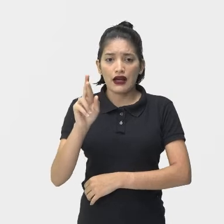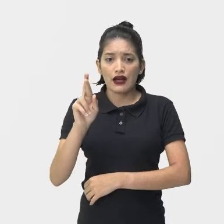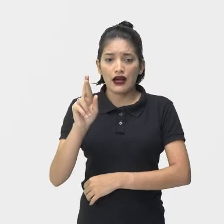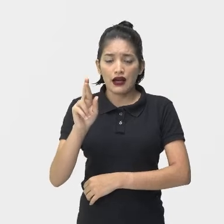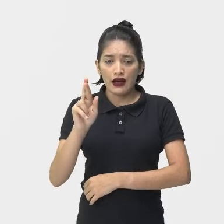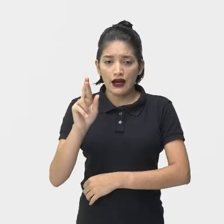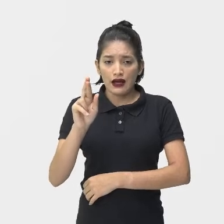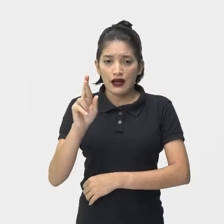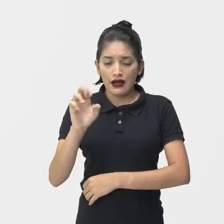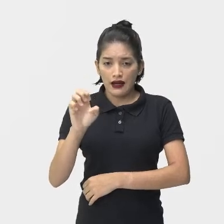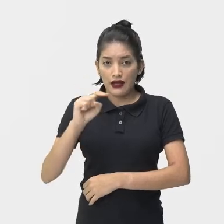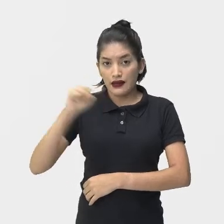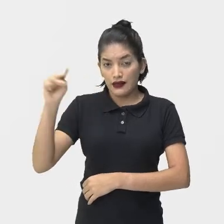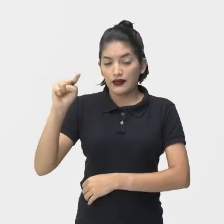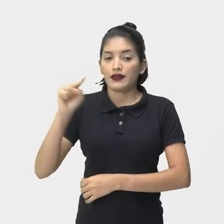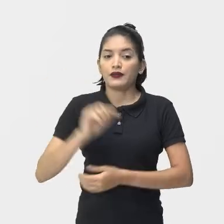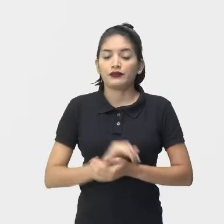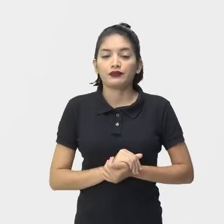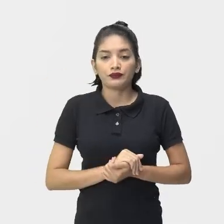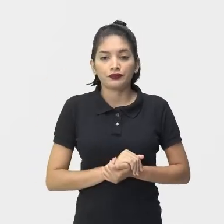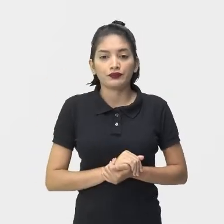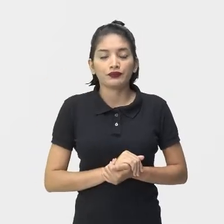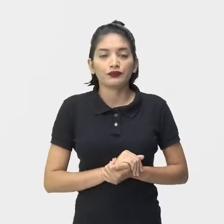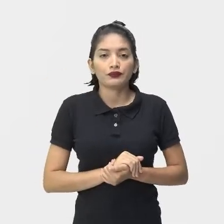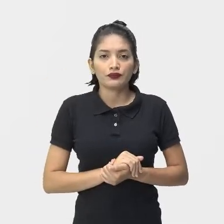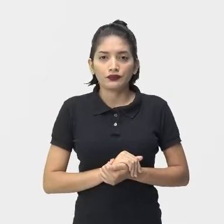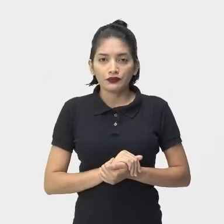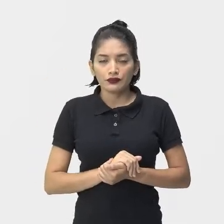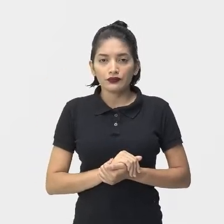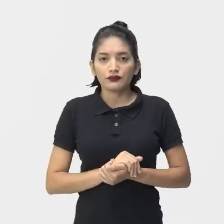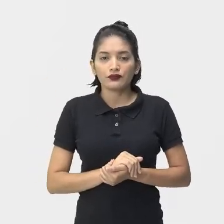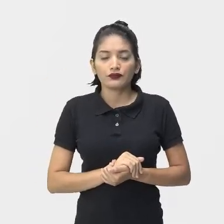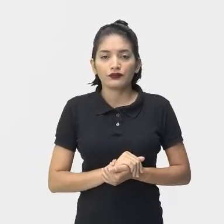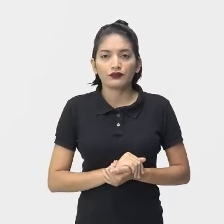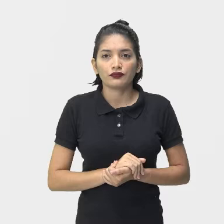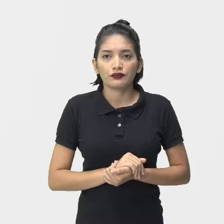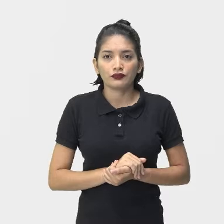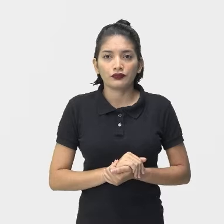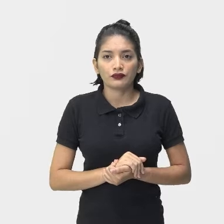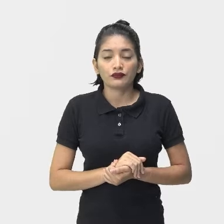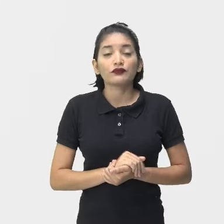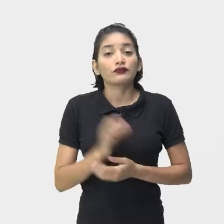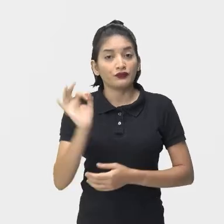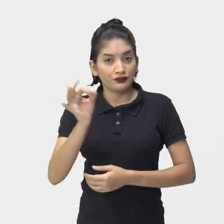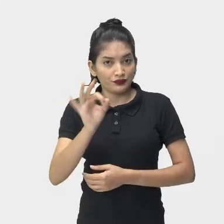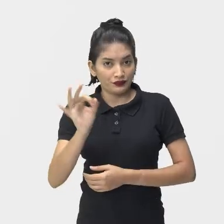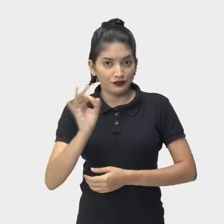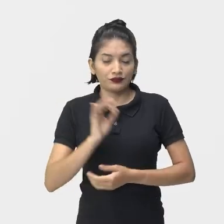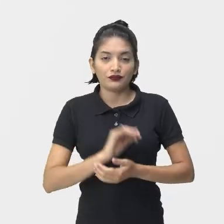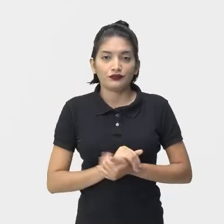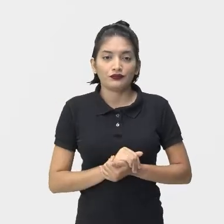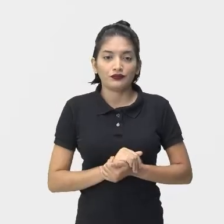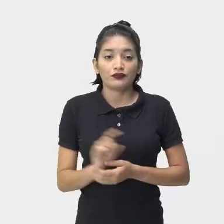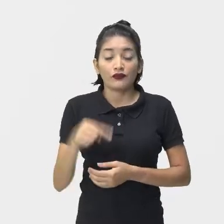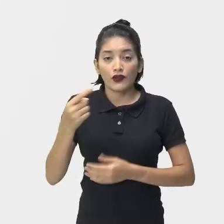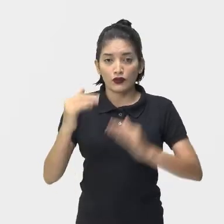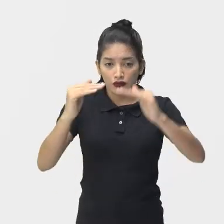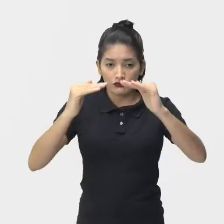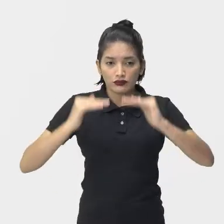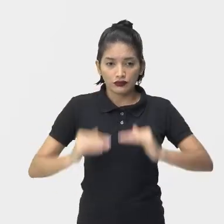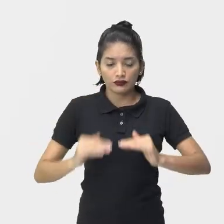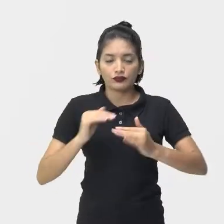empezarei, correto? Manhã empezarei mis classes de violín, certo?